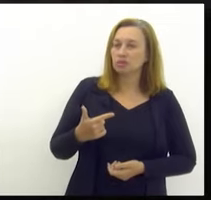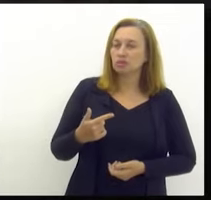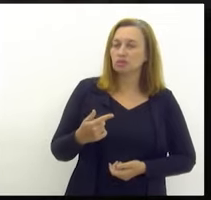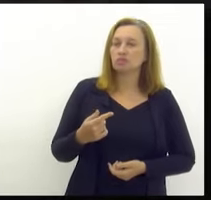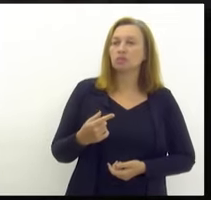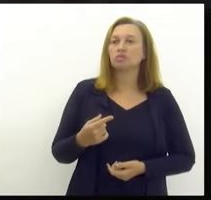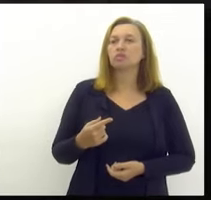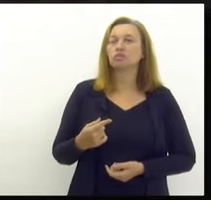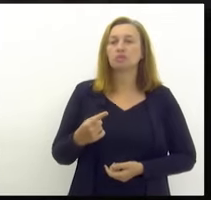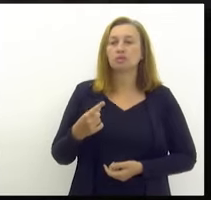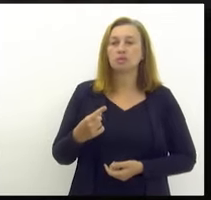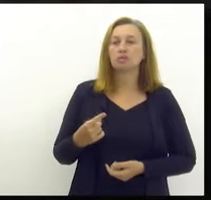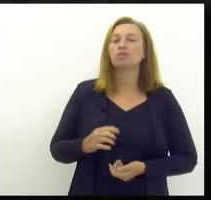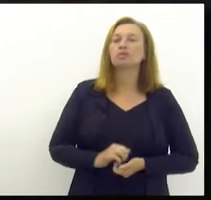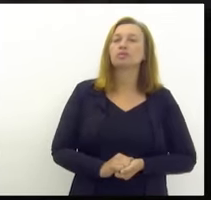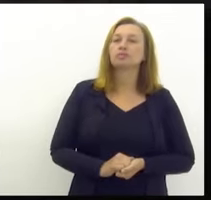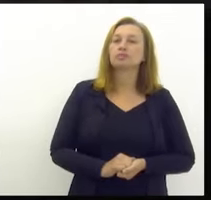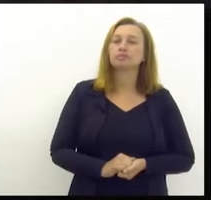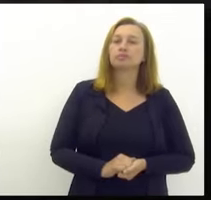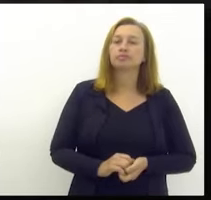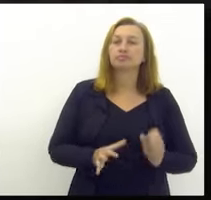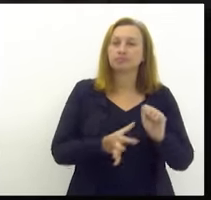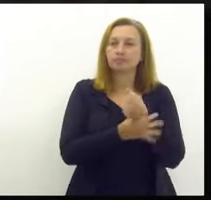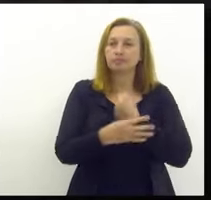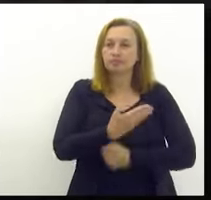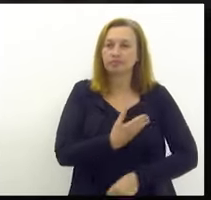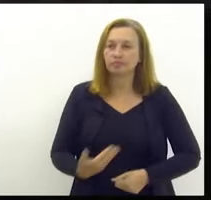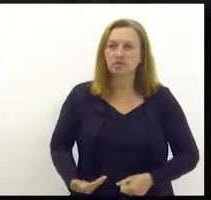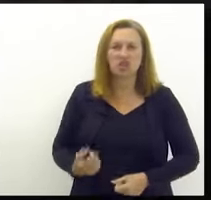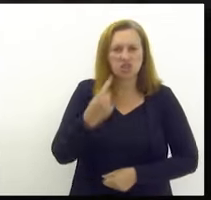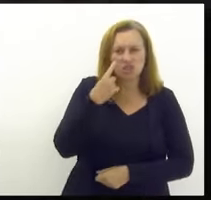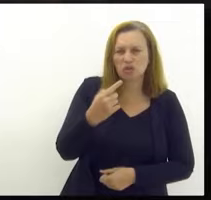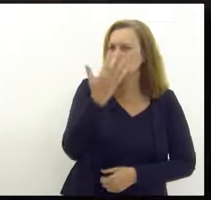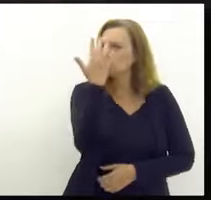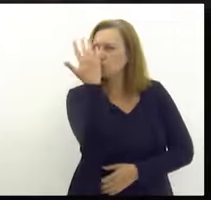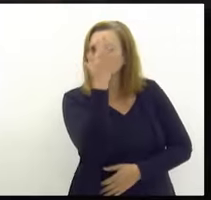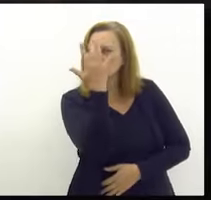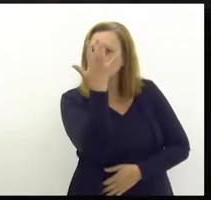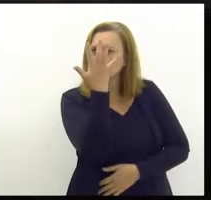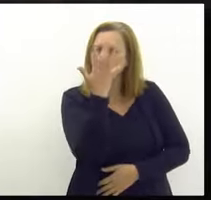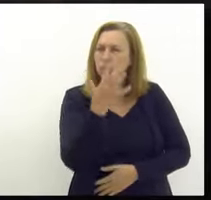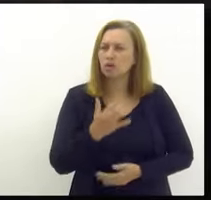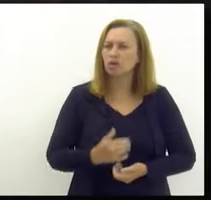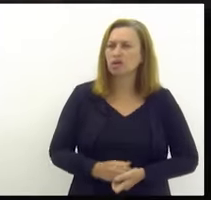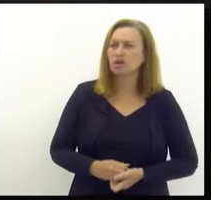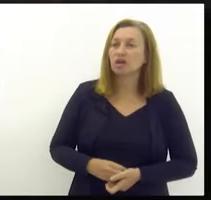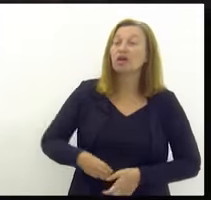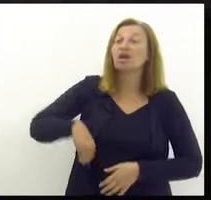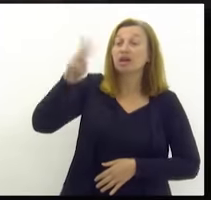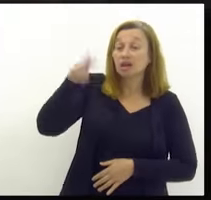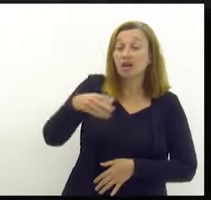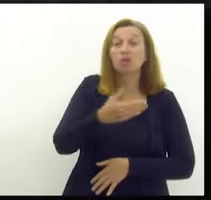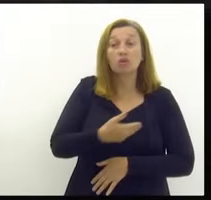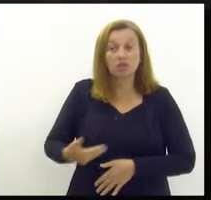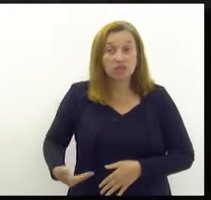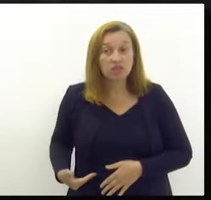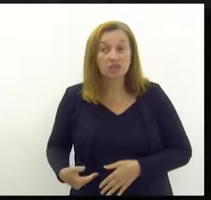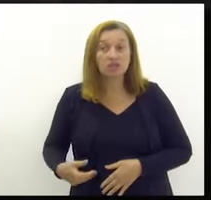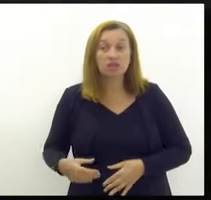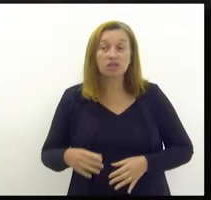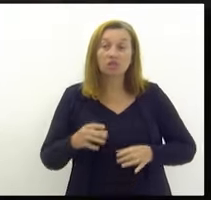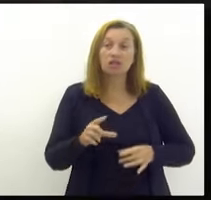segurança pública a gente viu os carcel o carnaval para botar quem o governador queria colocar na Polícia